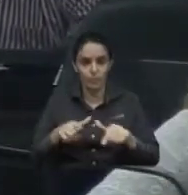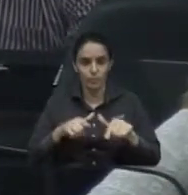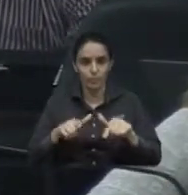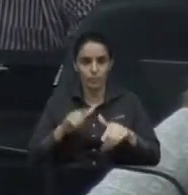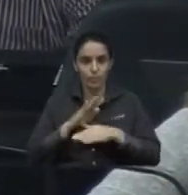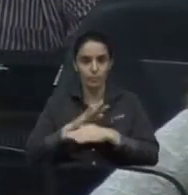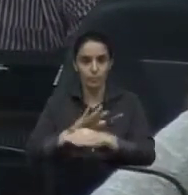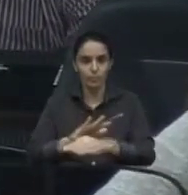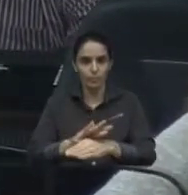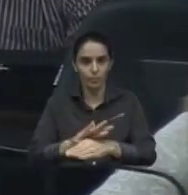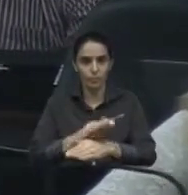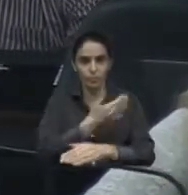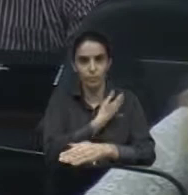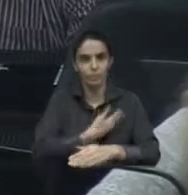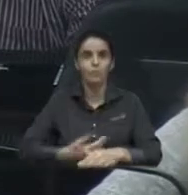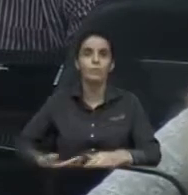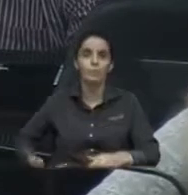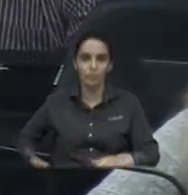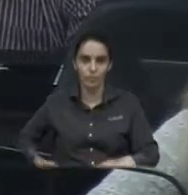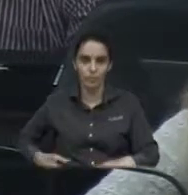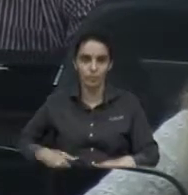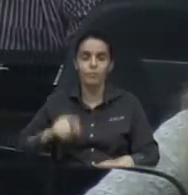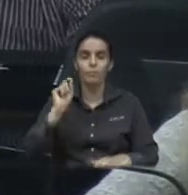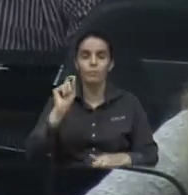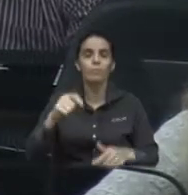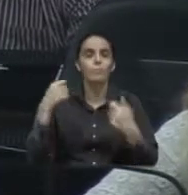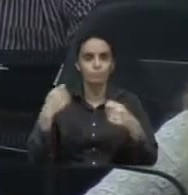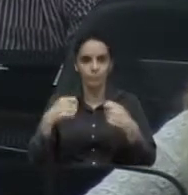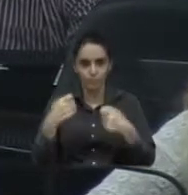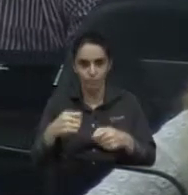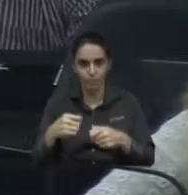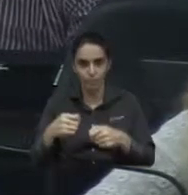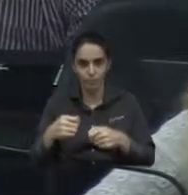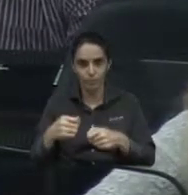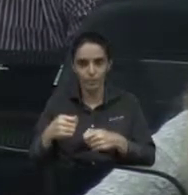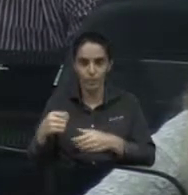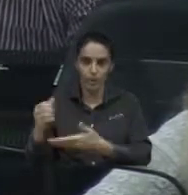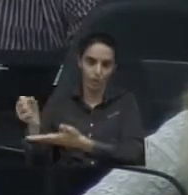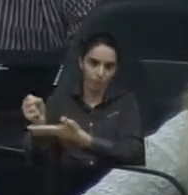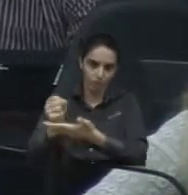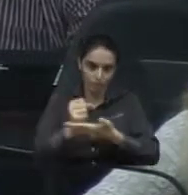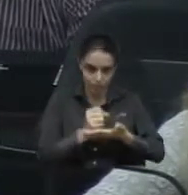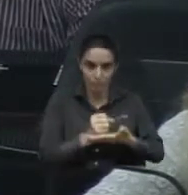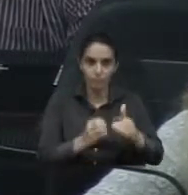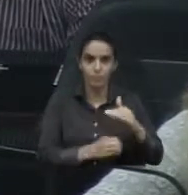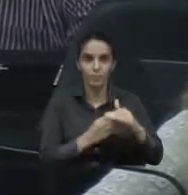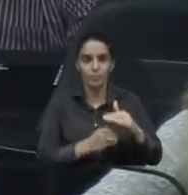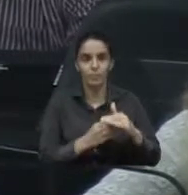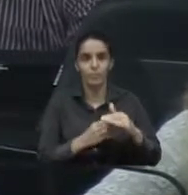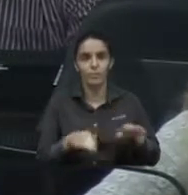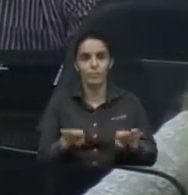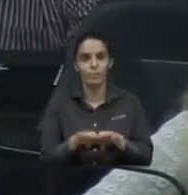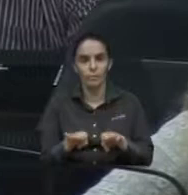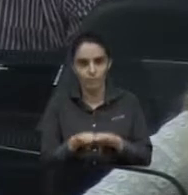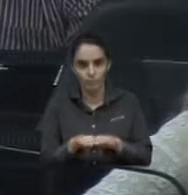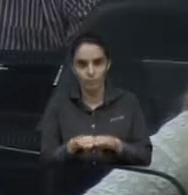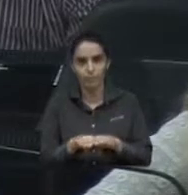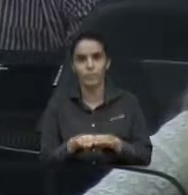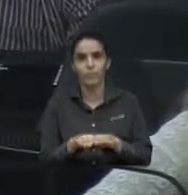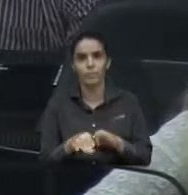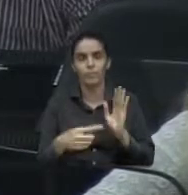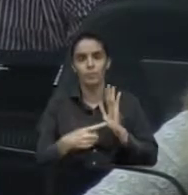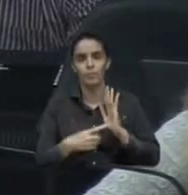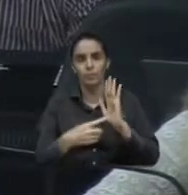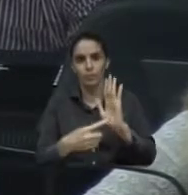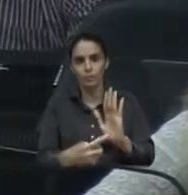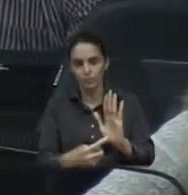ajudar o executivo no que for possível para trazer grandes empresas, mas também estamos dispostos a